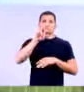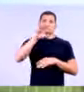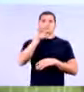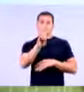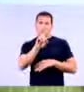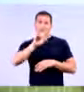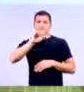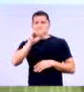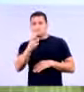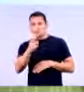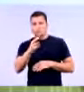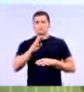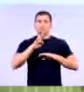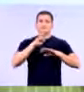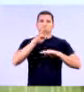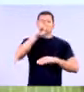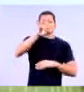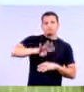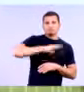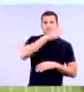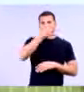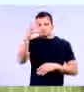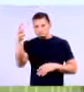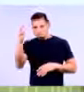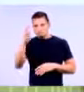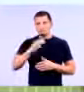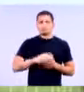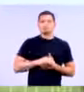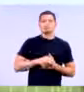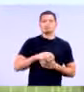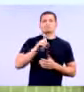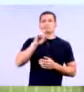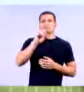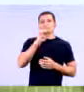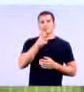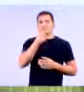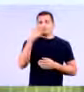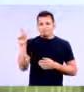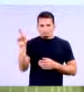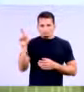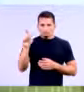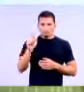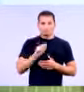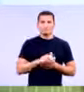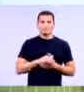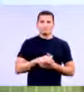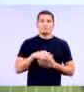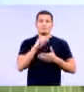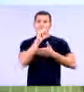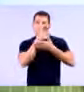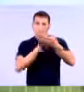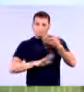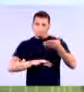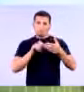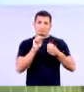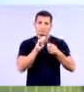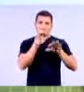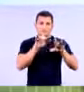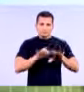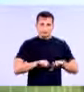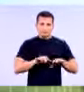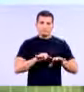numa planilha, ou num PowerPoint, ou em outra ferramenta, produz esse texto, produz essa